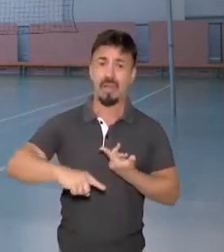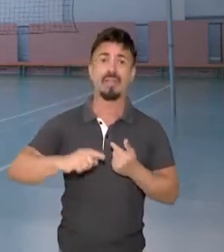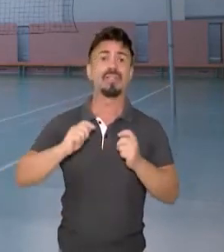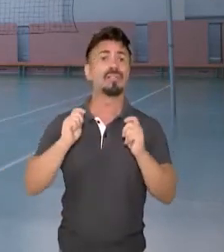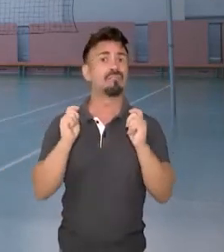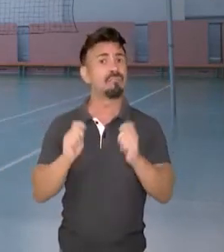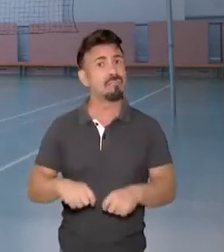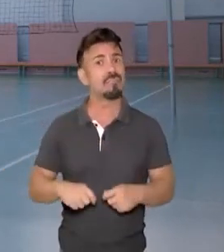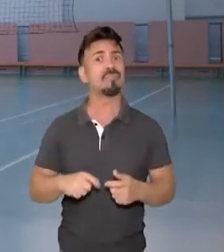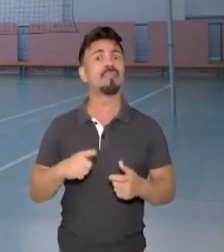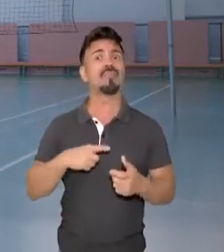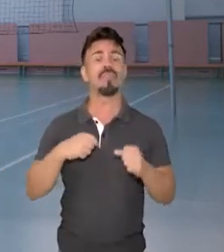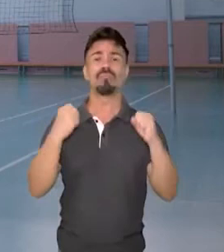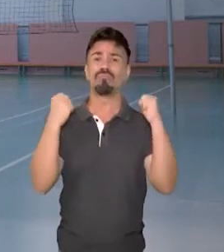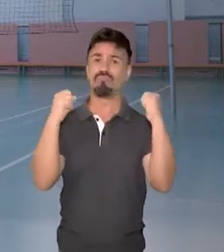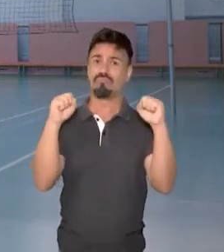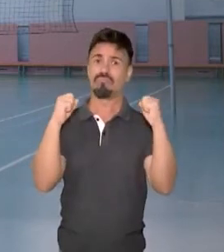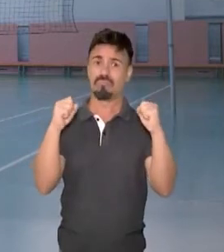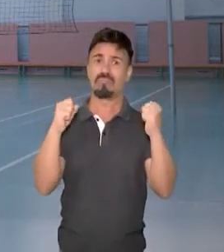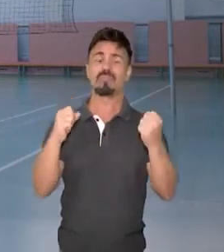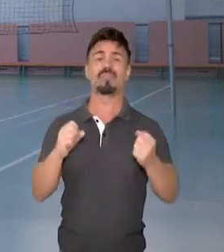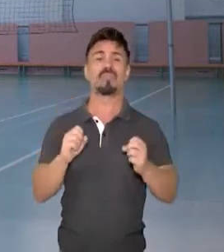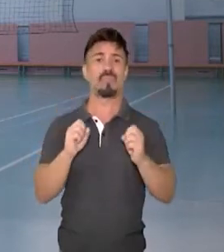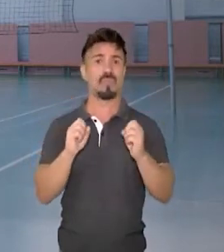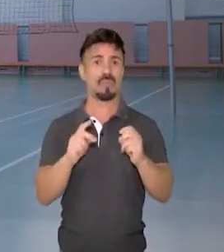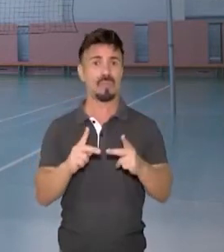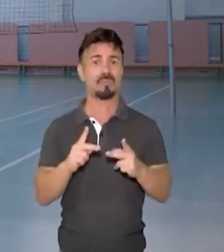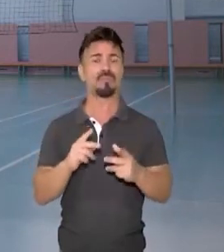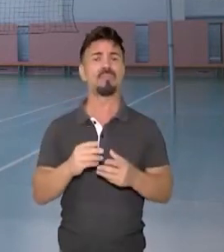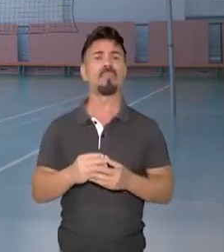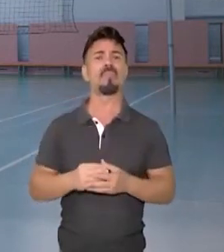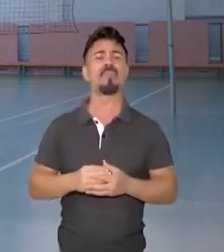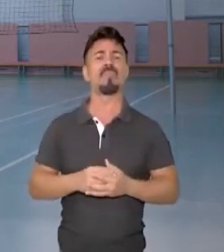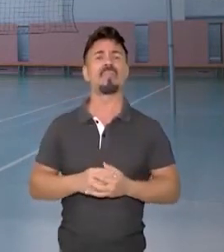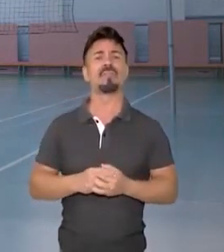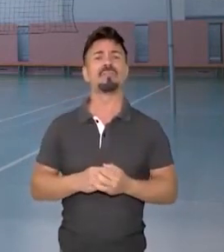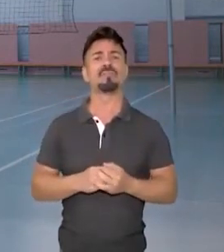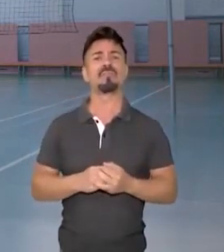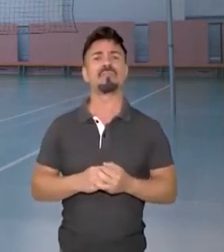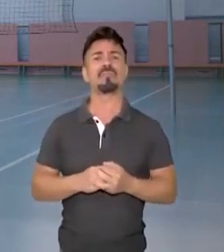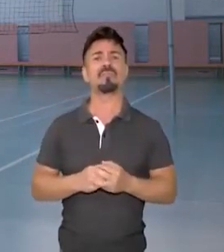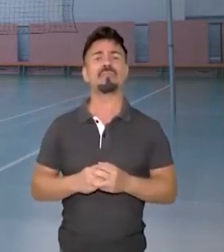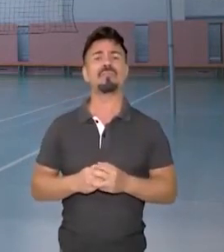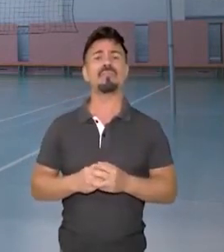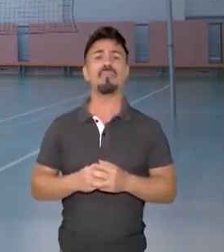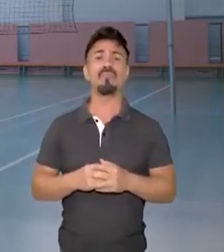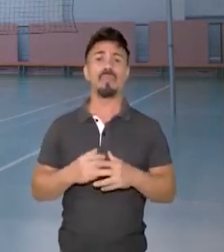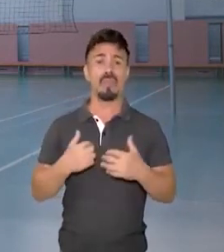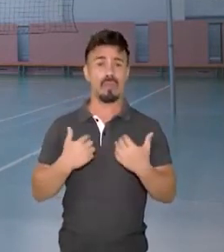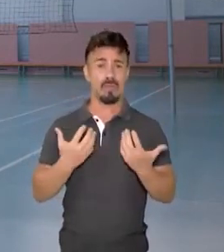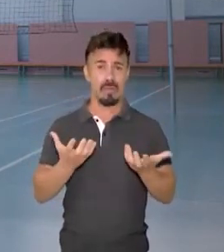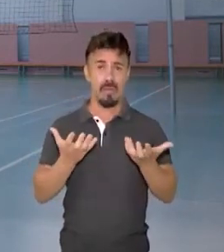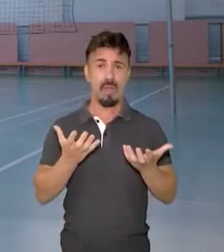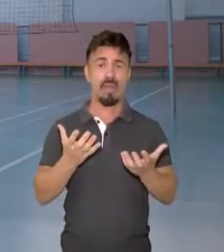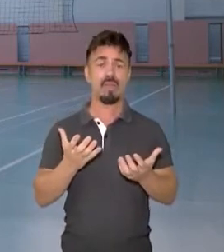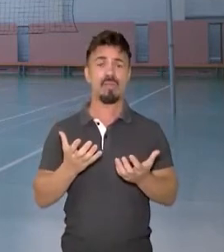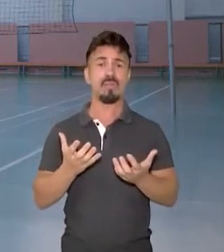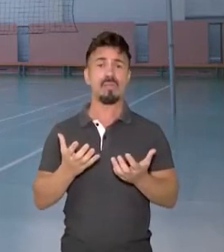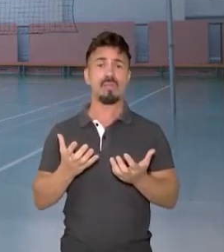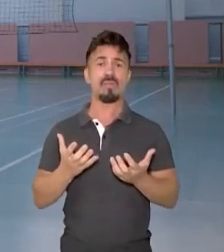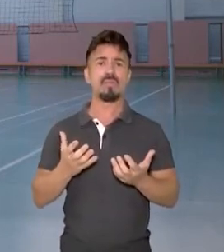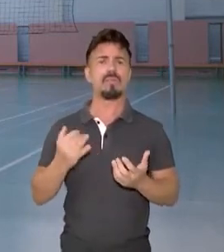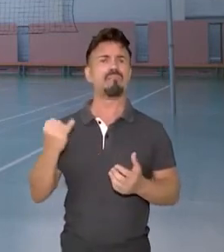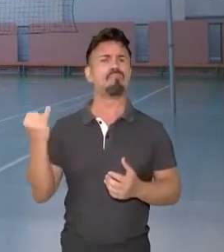parte do da ginástica de condicionamento físico beleza pessoal é eu queria fiz aqui um